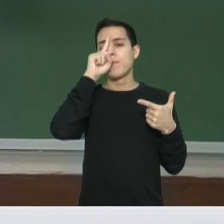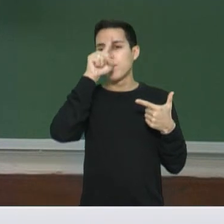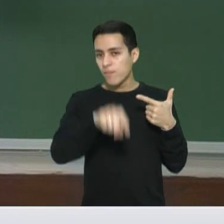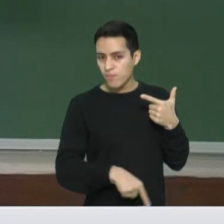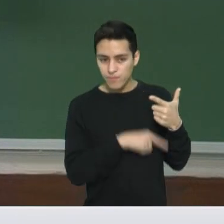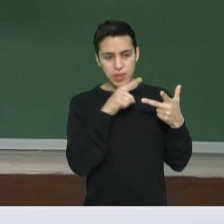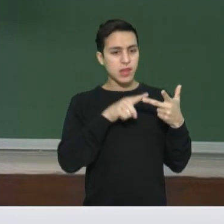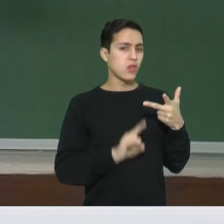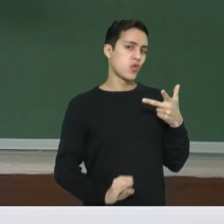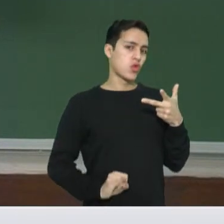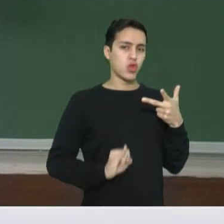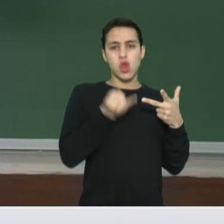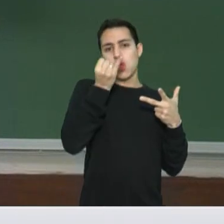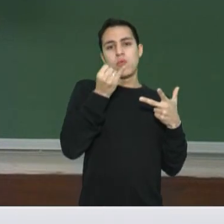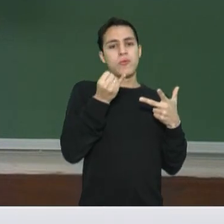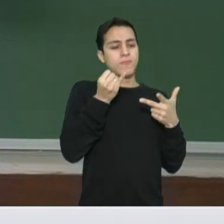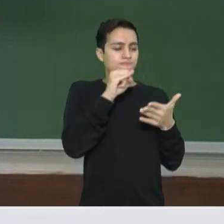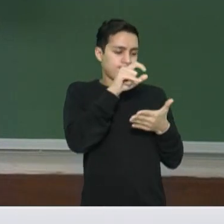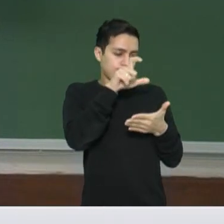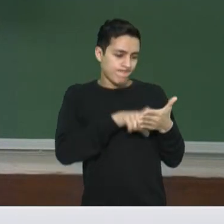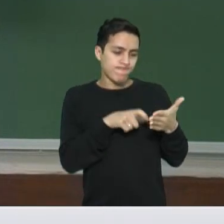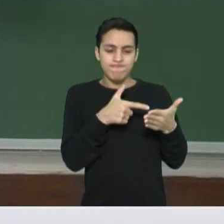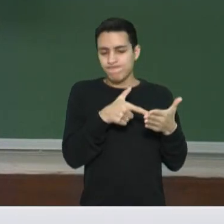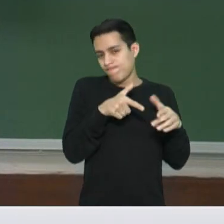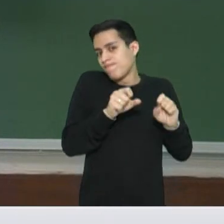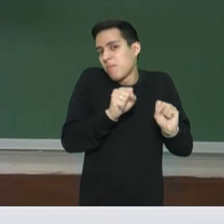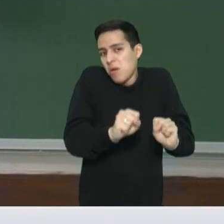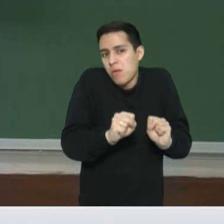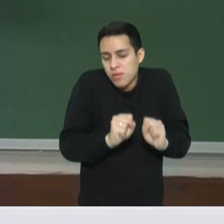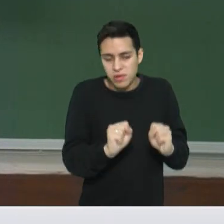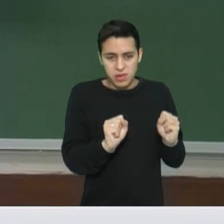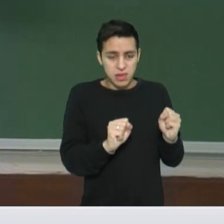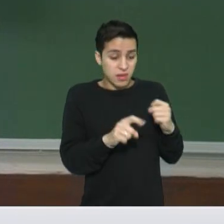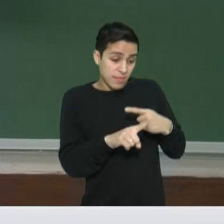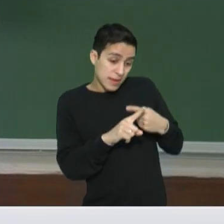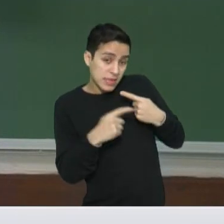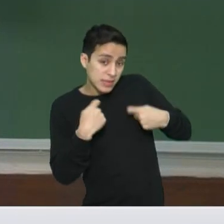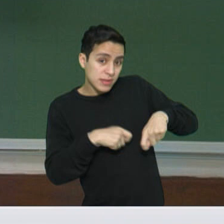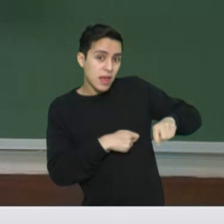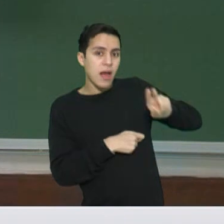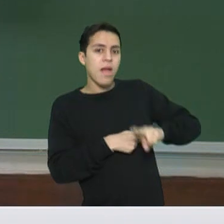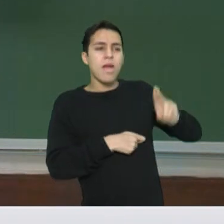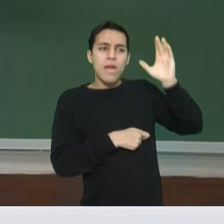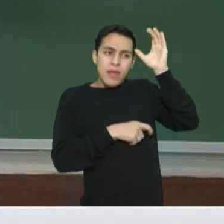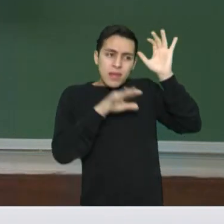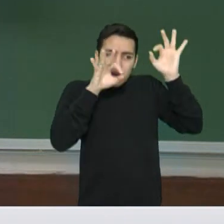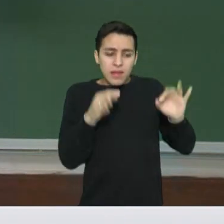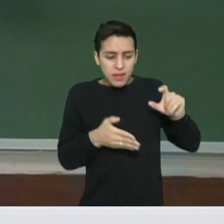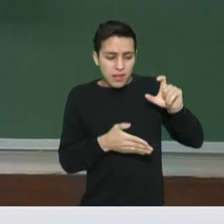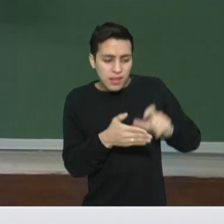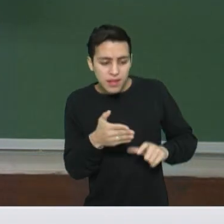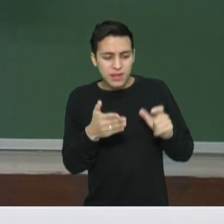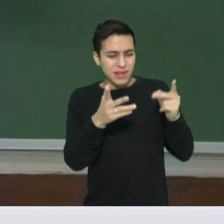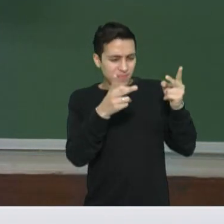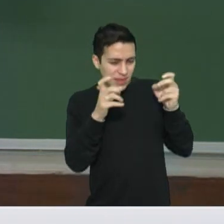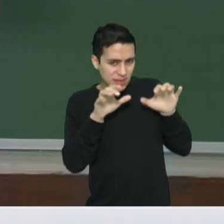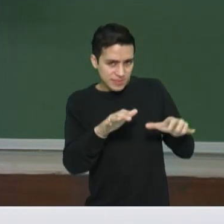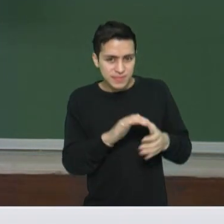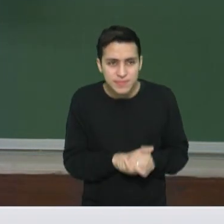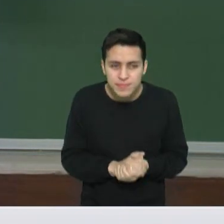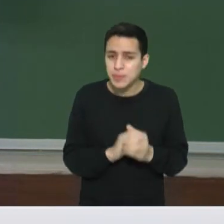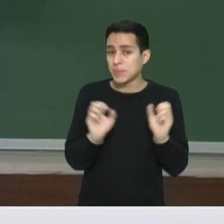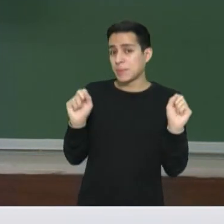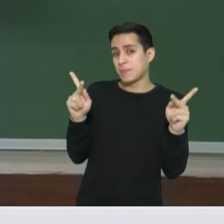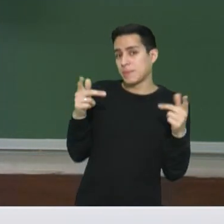do juro que o cartão pode trazer e que o uso precisa ser muito consciente, né? Então a gente observa isso.